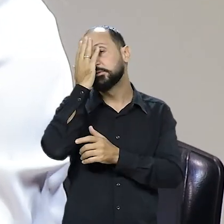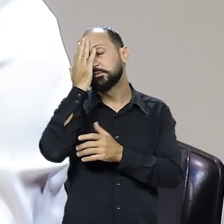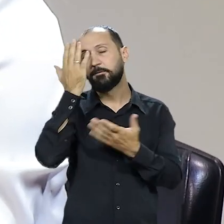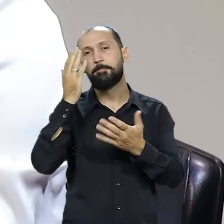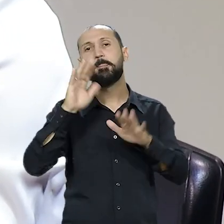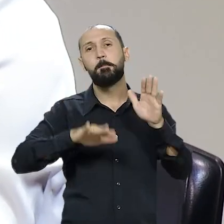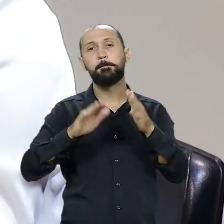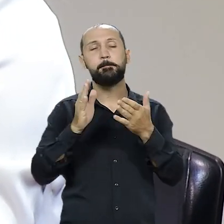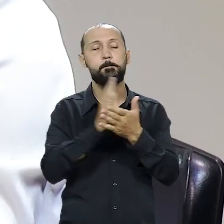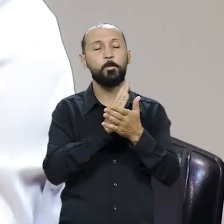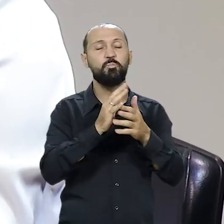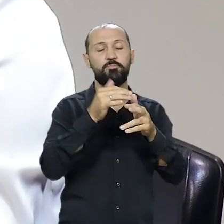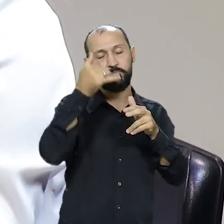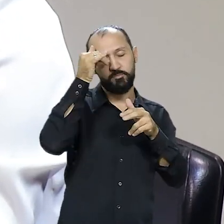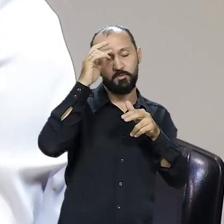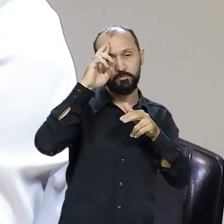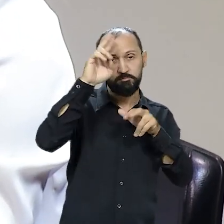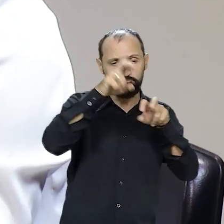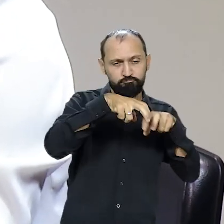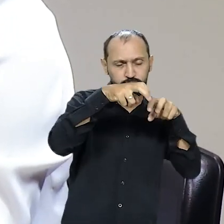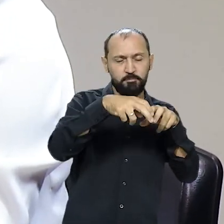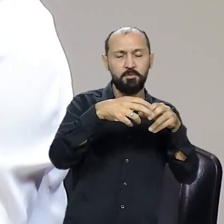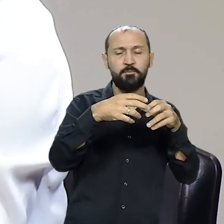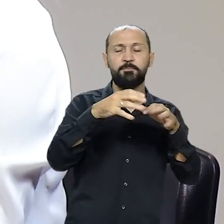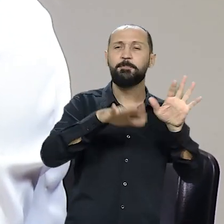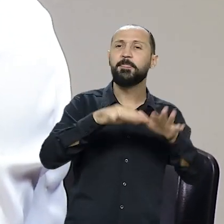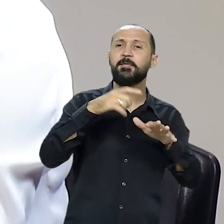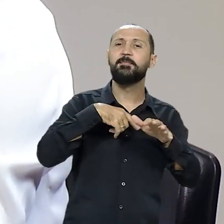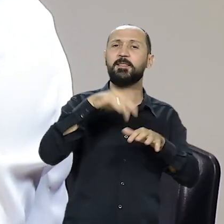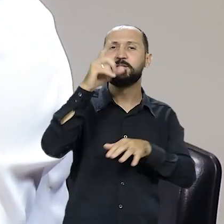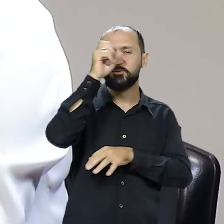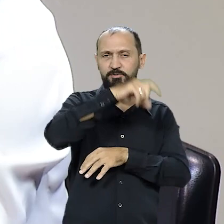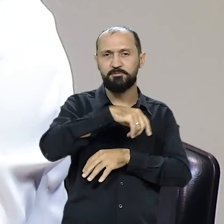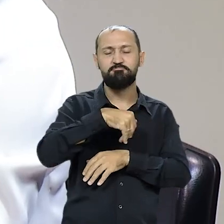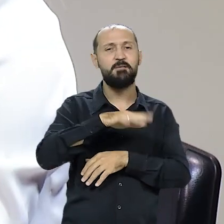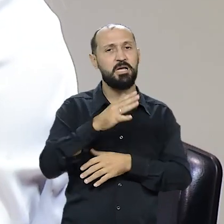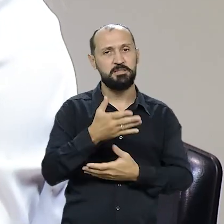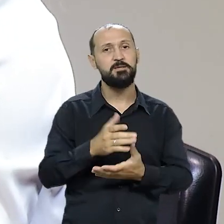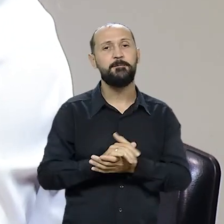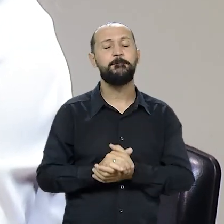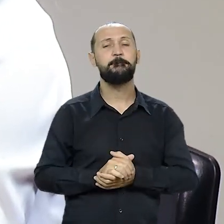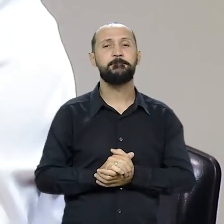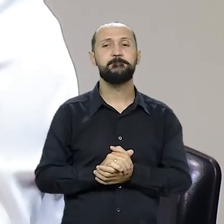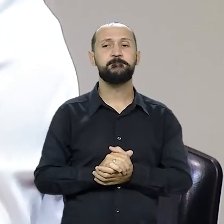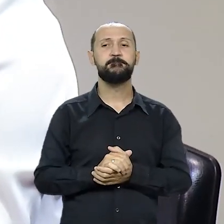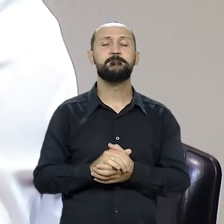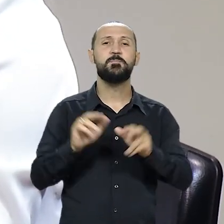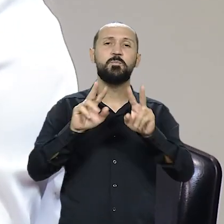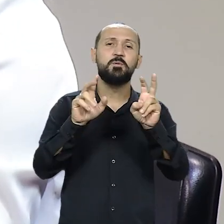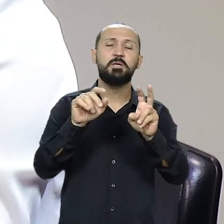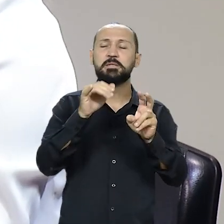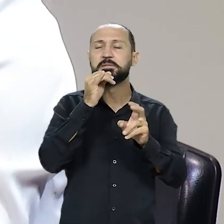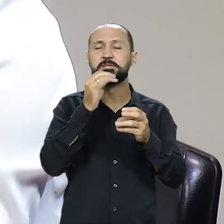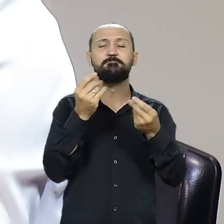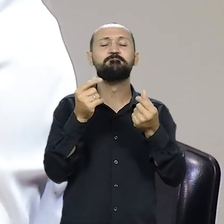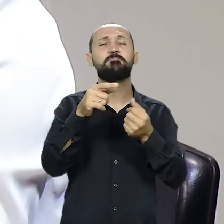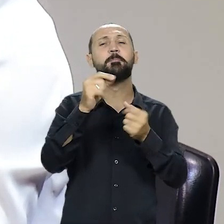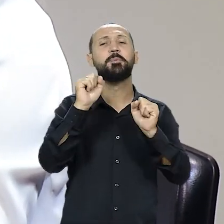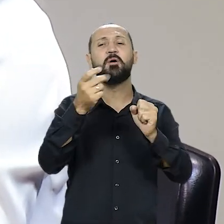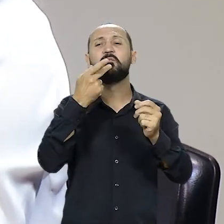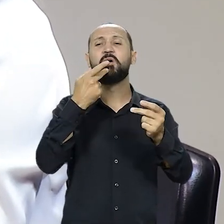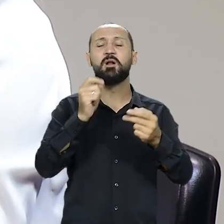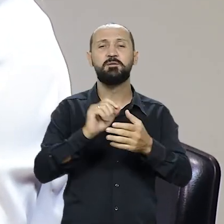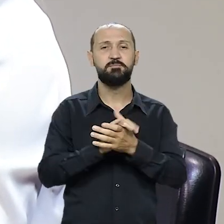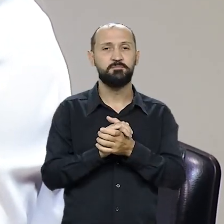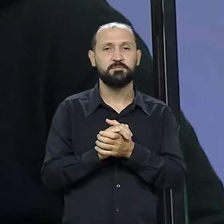tem produtores que têm mais dificuldade, né? Nessa questão, o que você pode falar? A